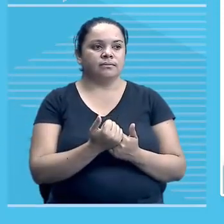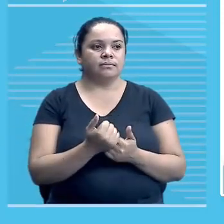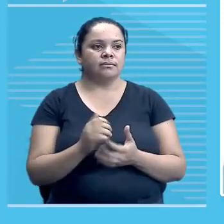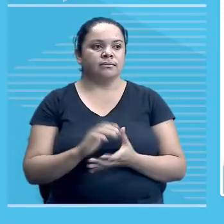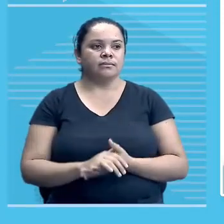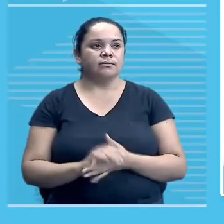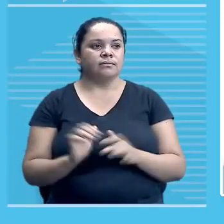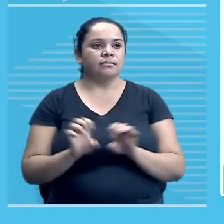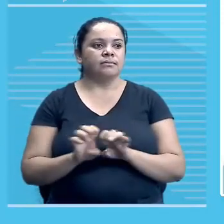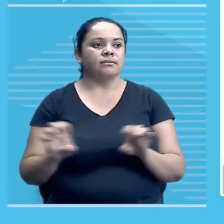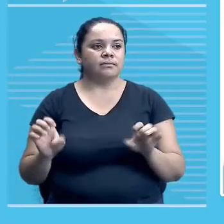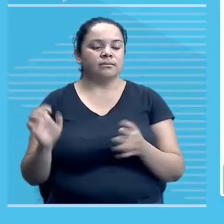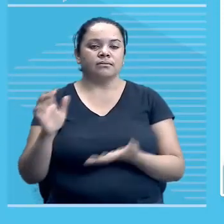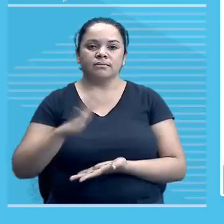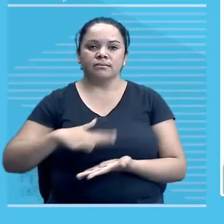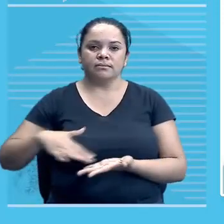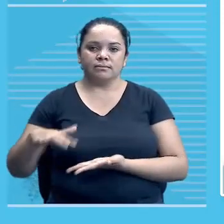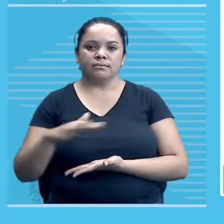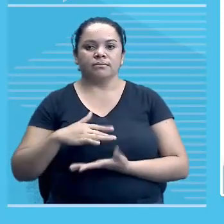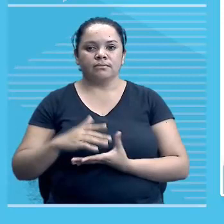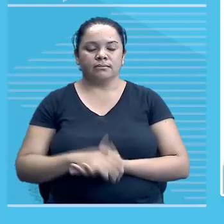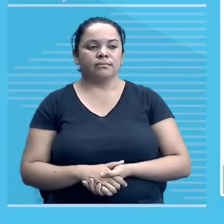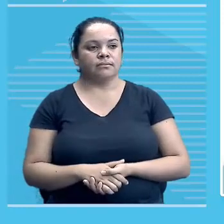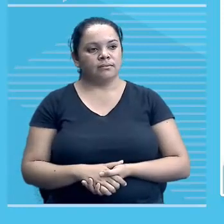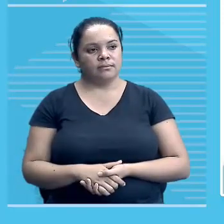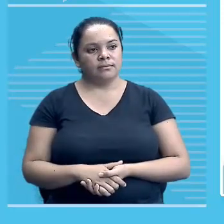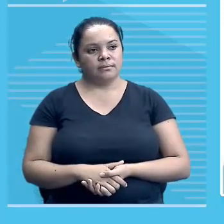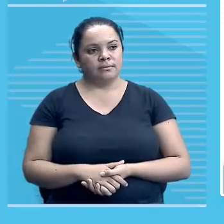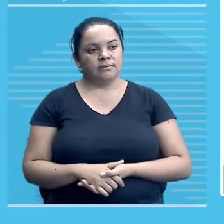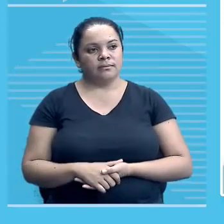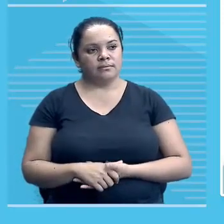na equaçãozinha da área. Fica.